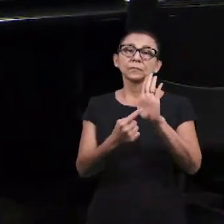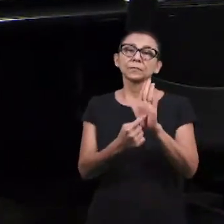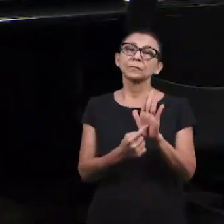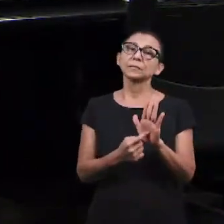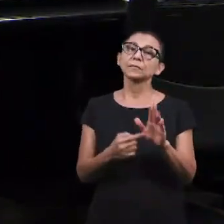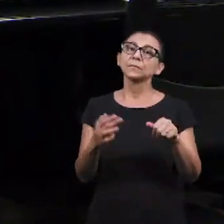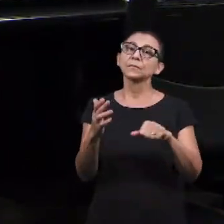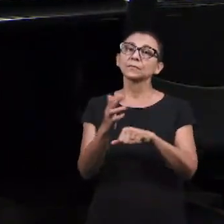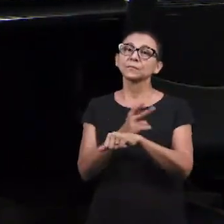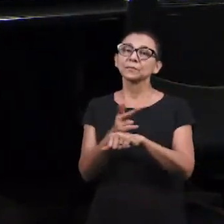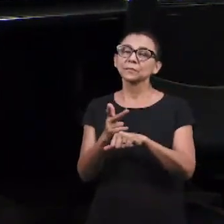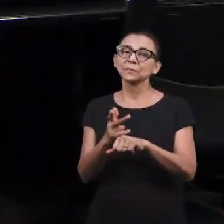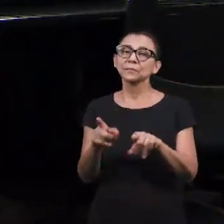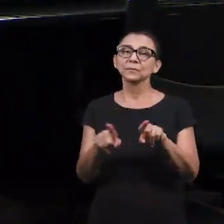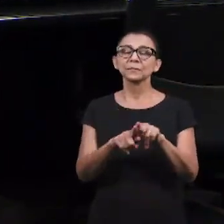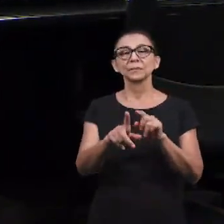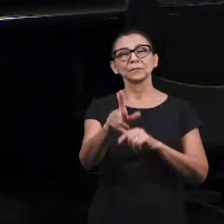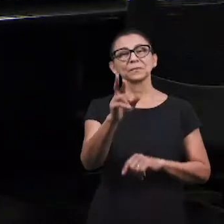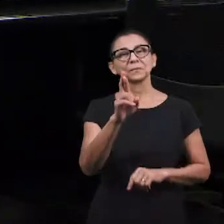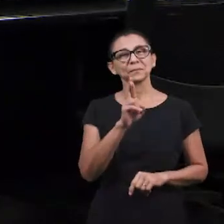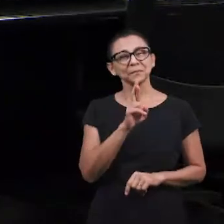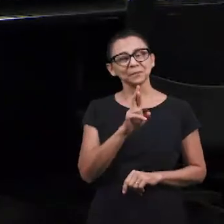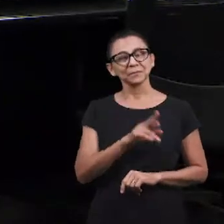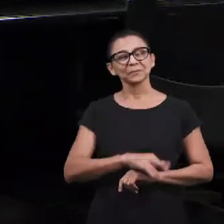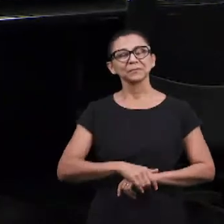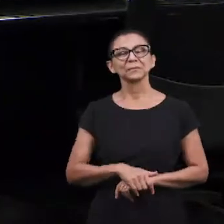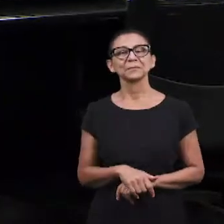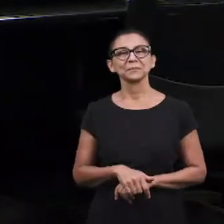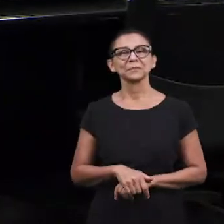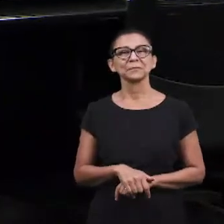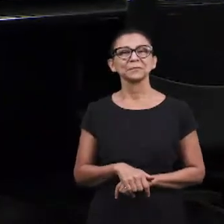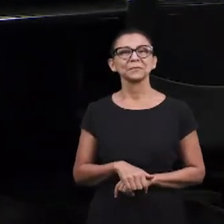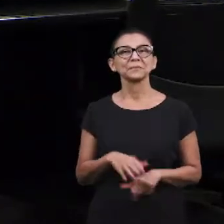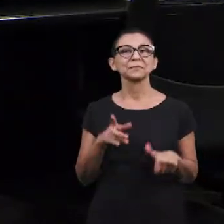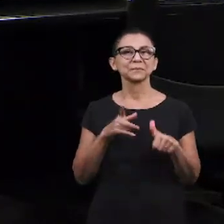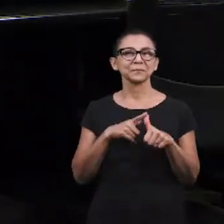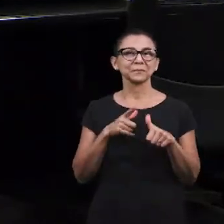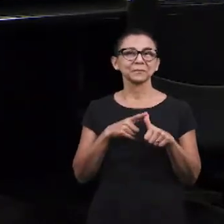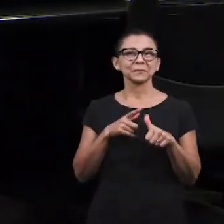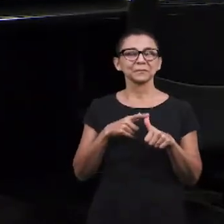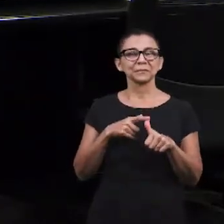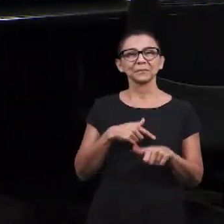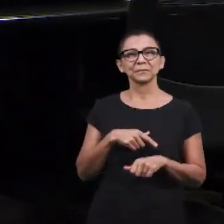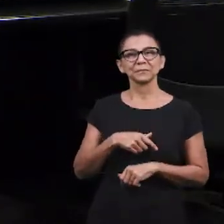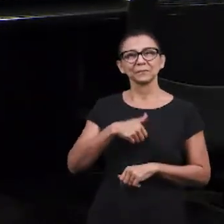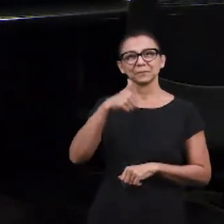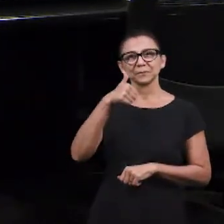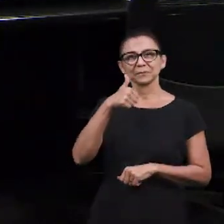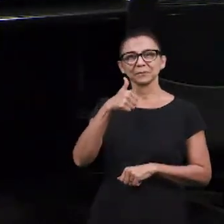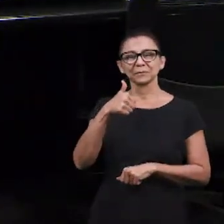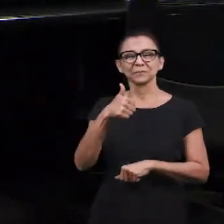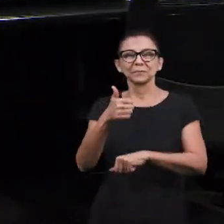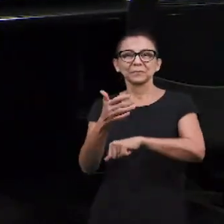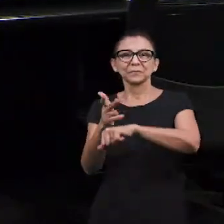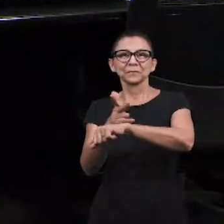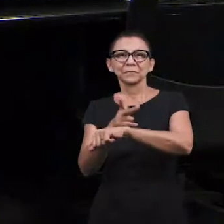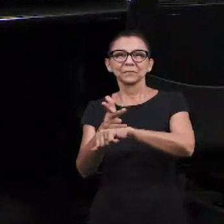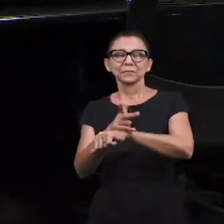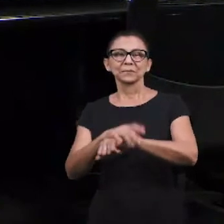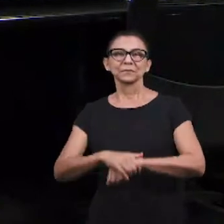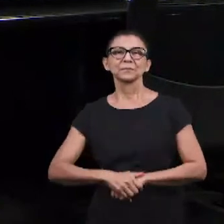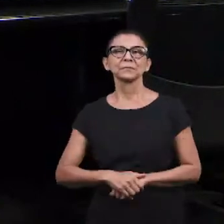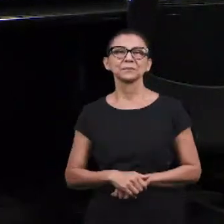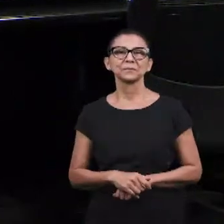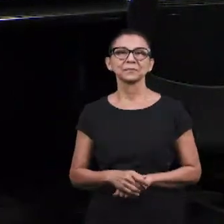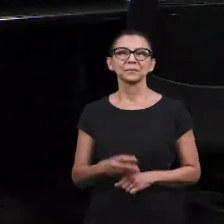os vídeos com as respostas que os irmãos enviaram e vamos primeiramente agora ao nosso primeiro vídeo, que é relacionado